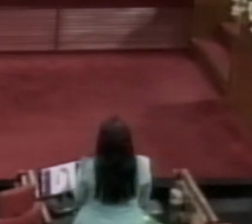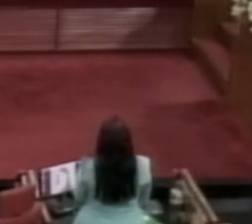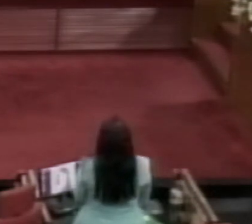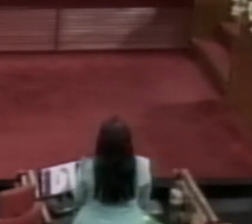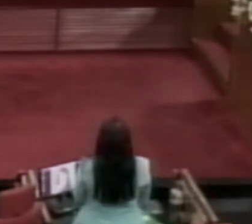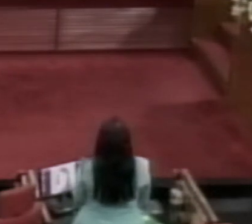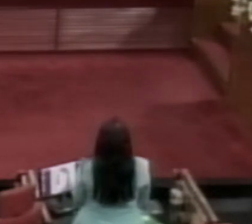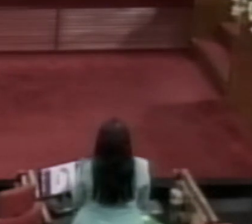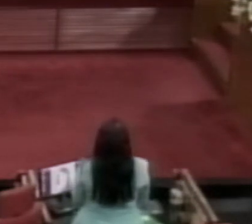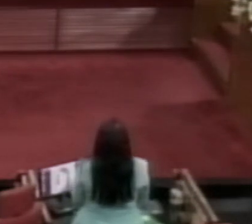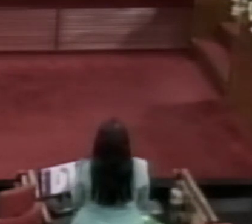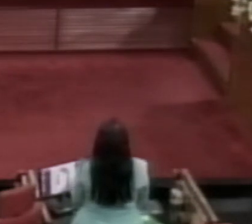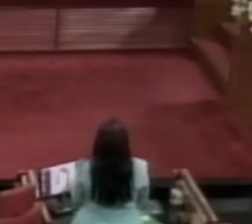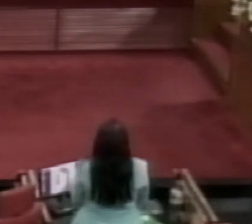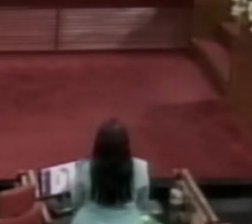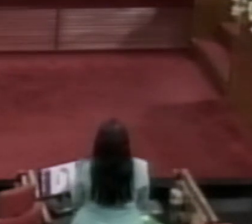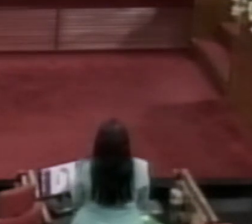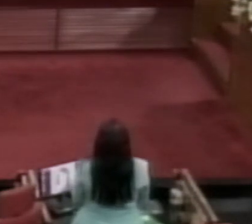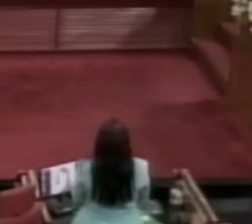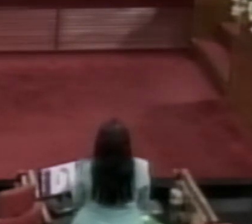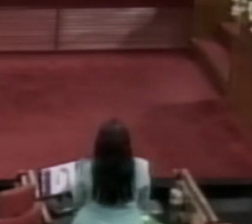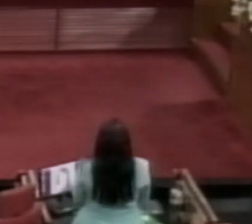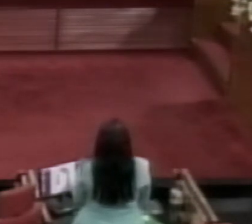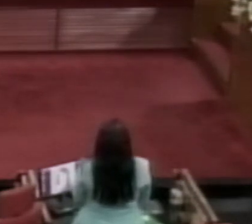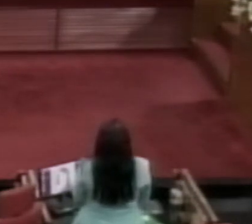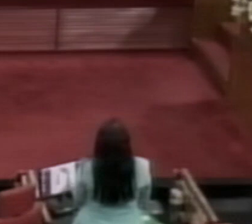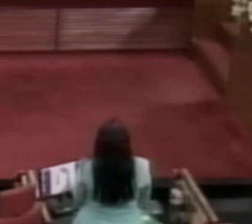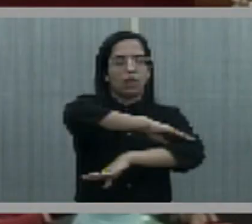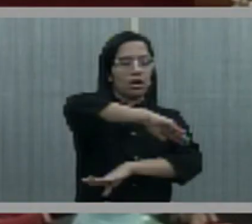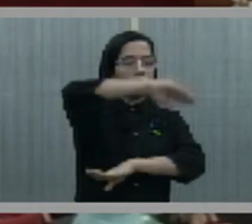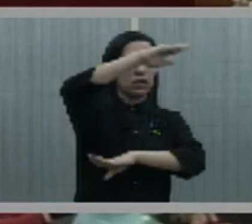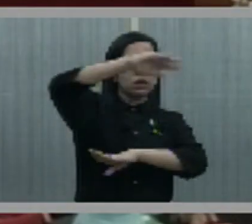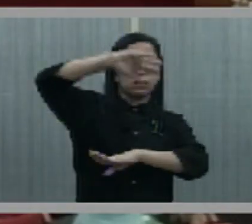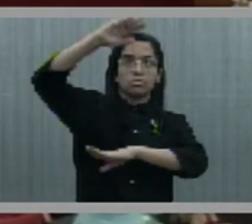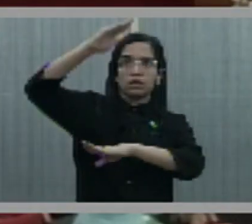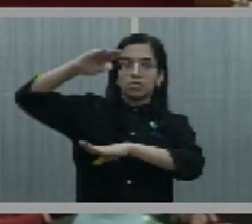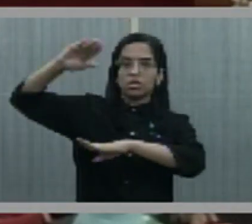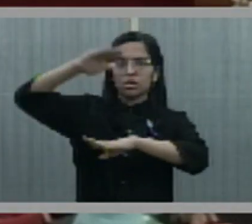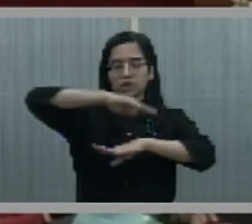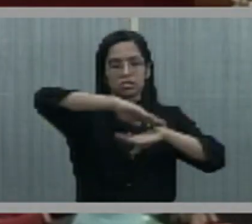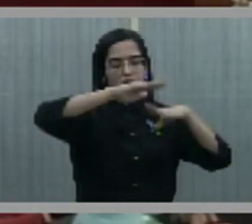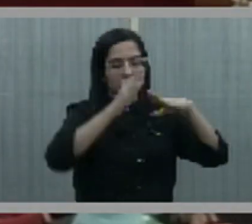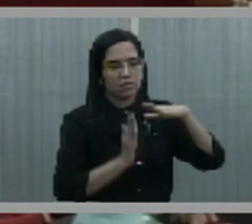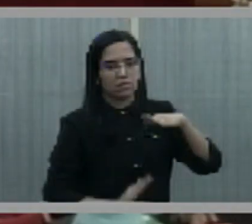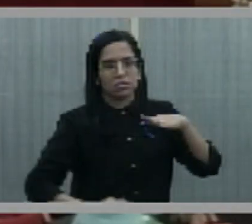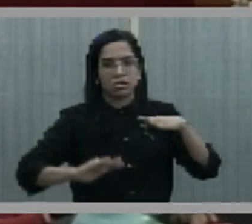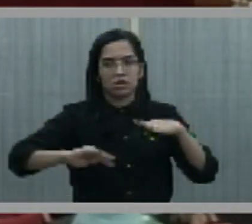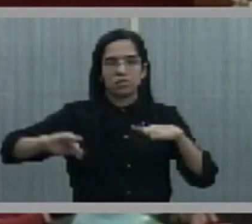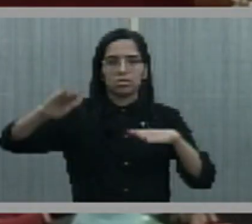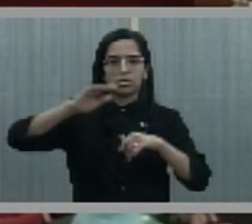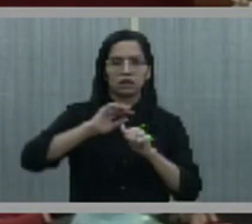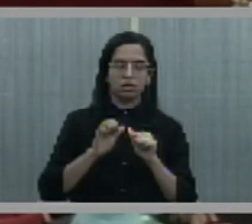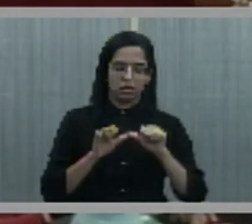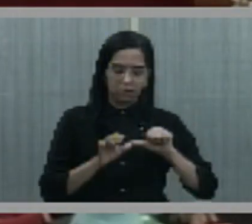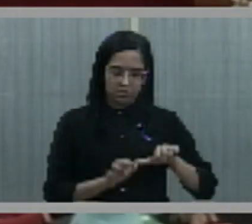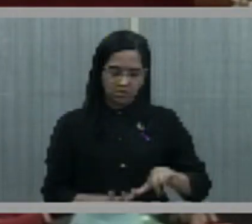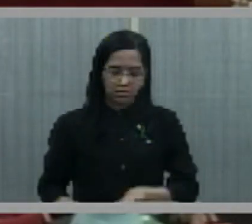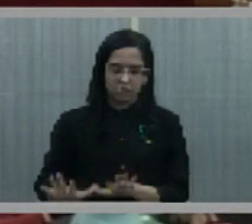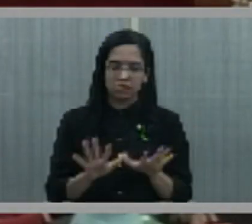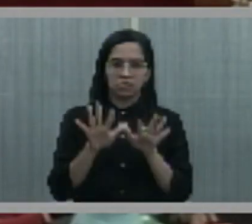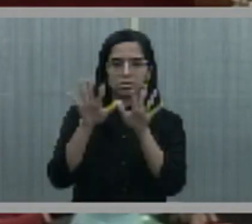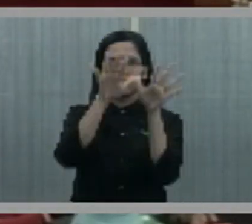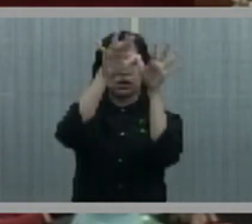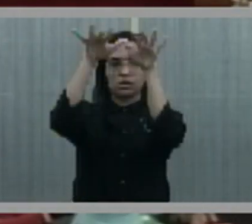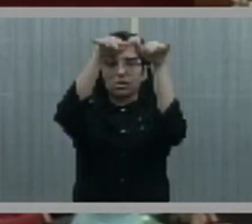espalhem pelo sertão e levem pelas quebradas,